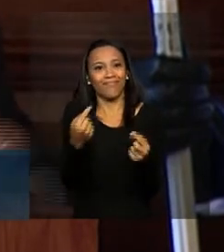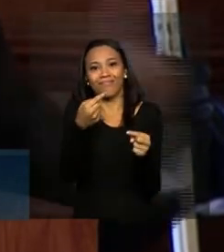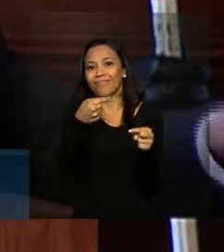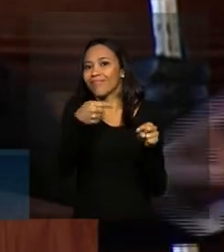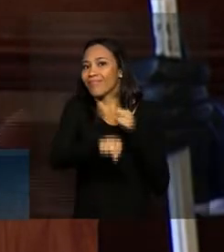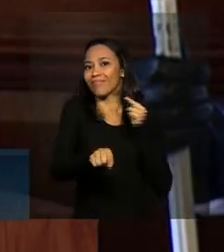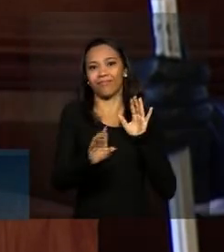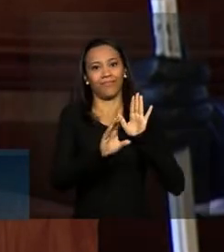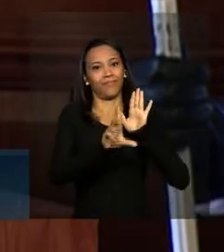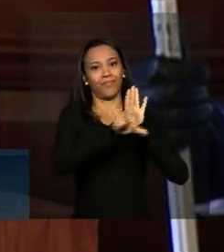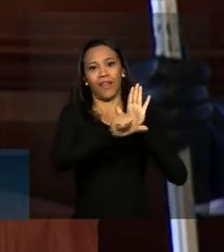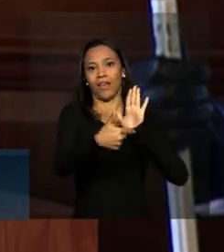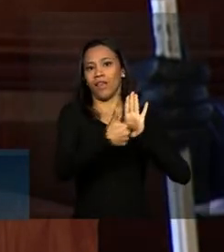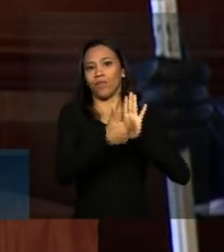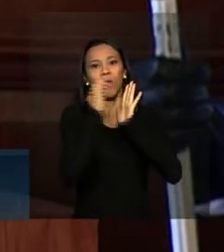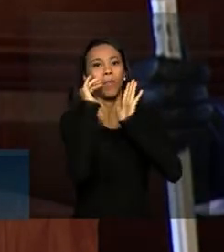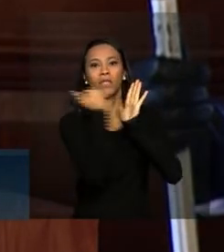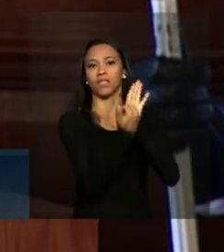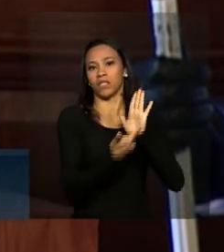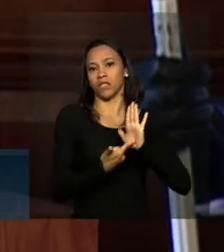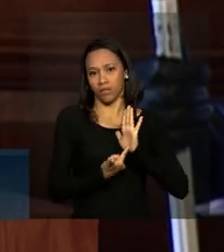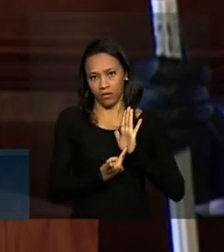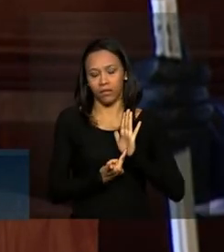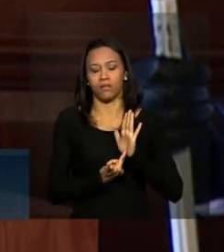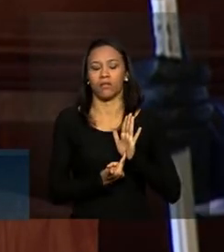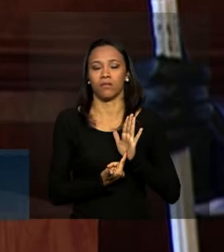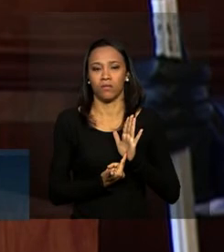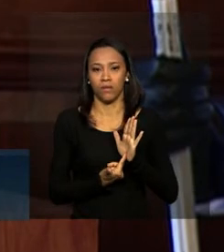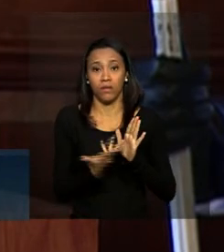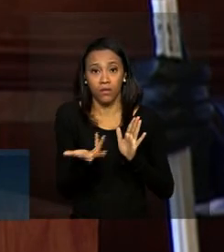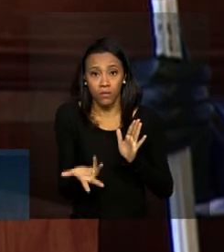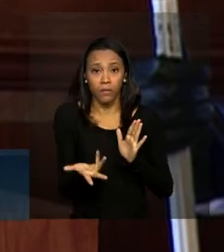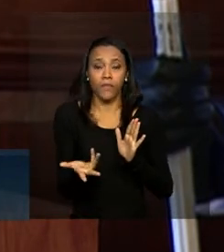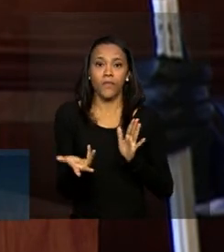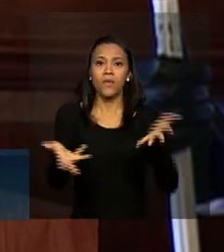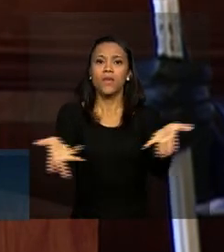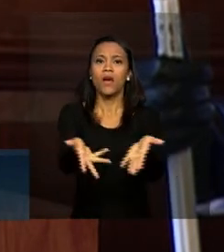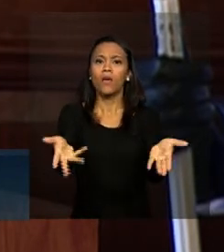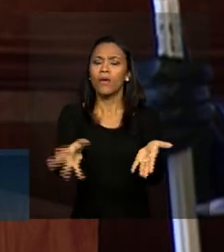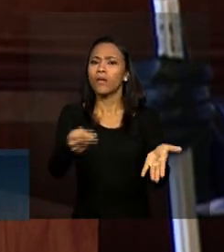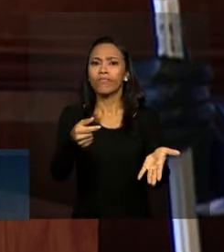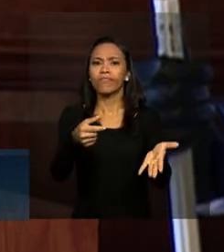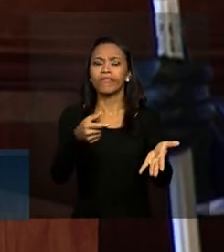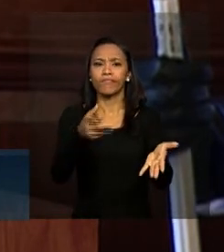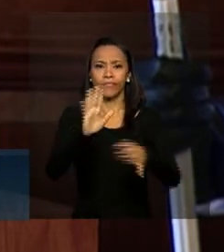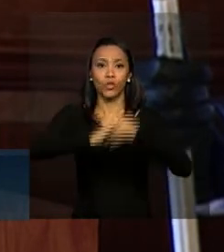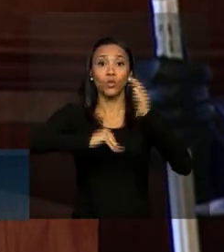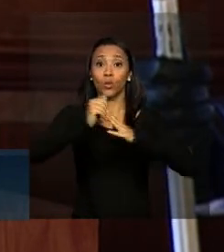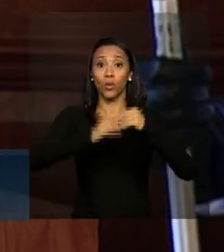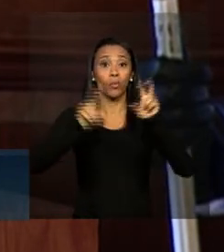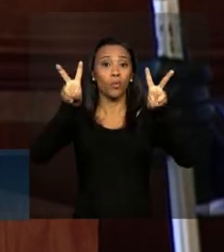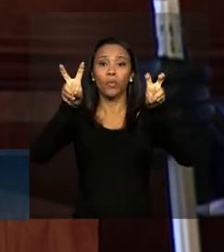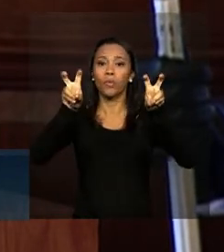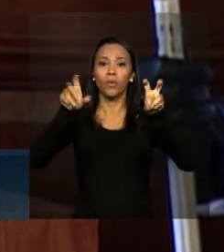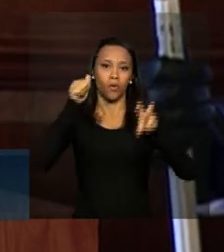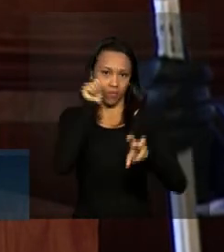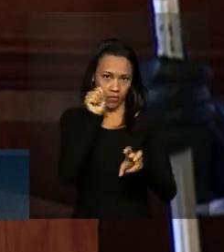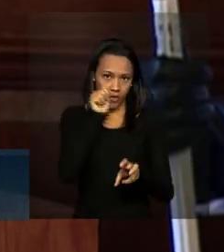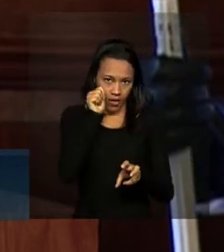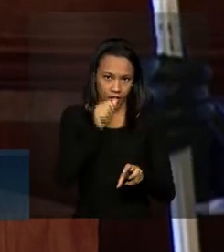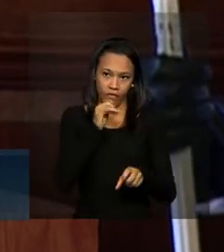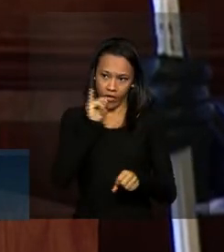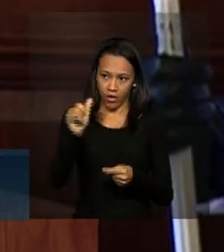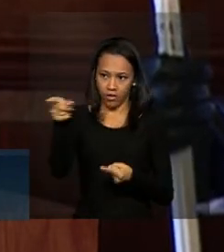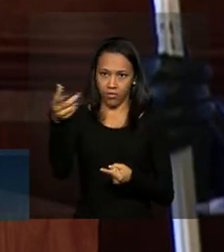é uma desobediência ao imperativo constitucional. Não é? E agora, nesse caso da mulher, ministra Menicucci, Carmen